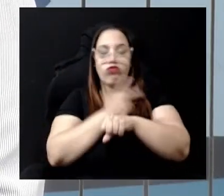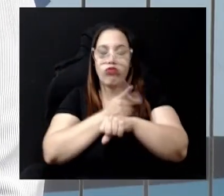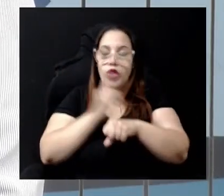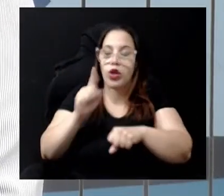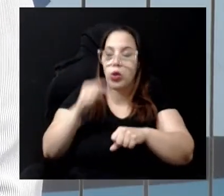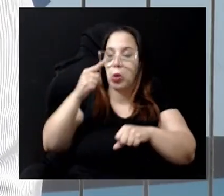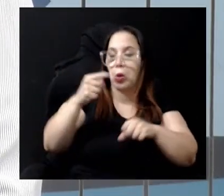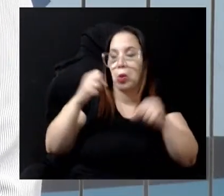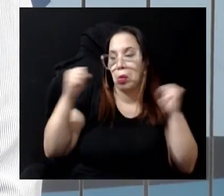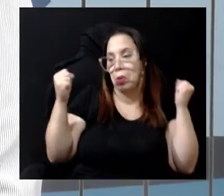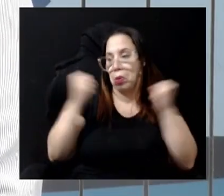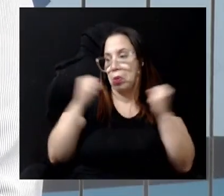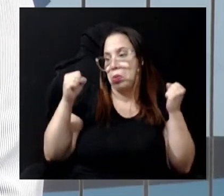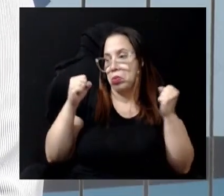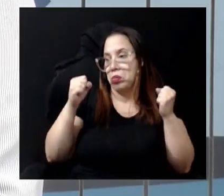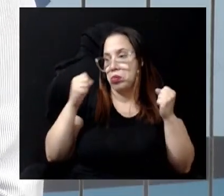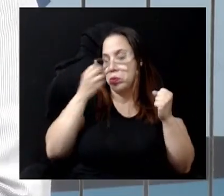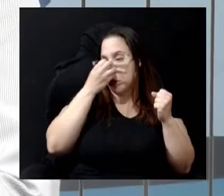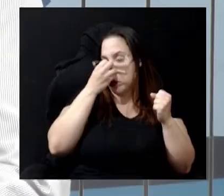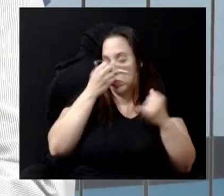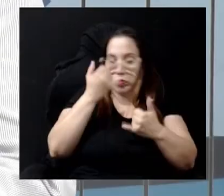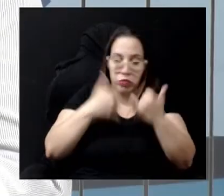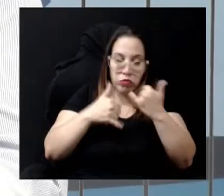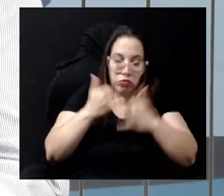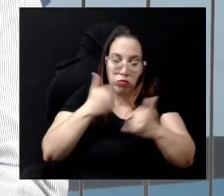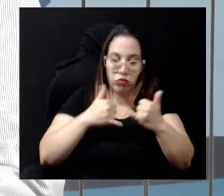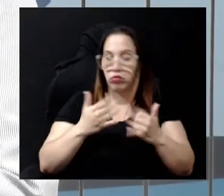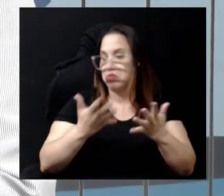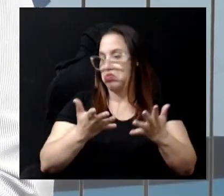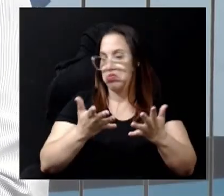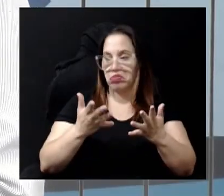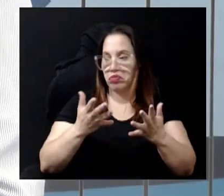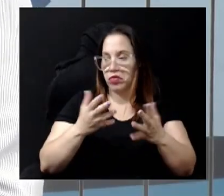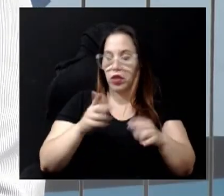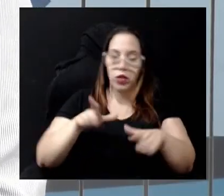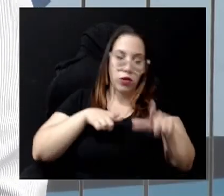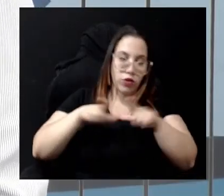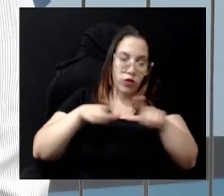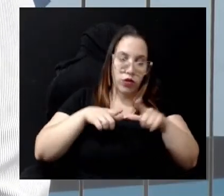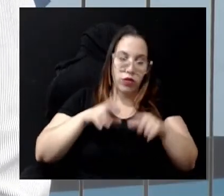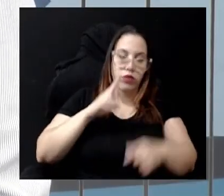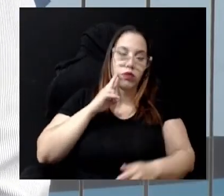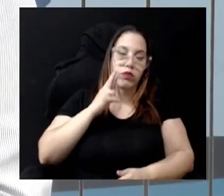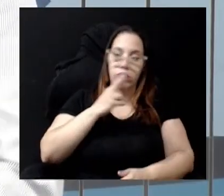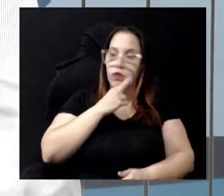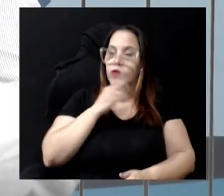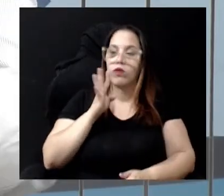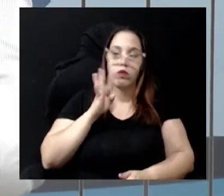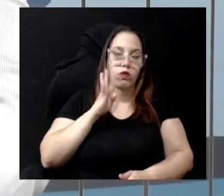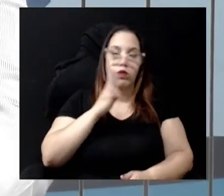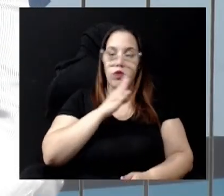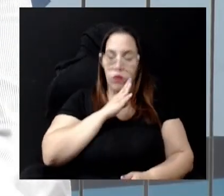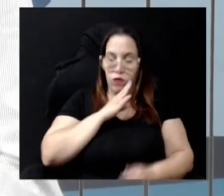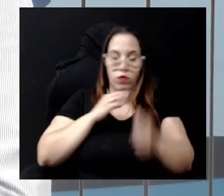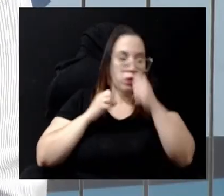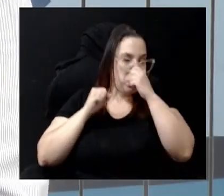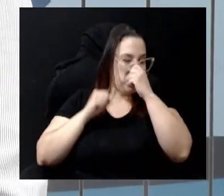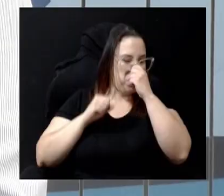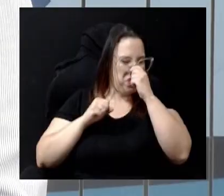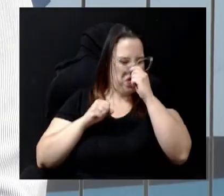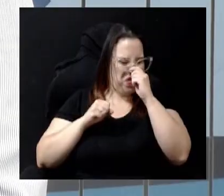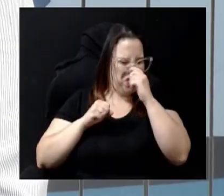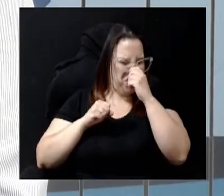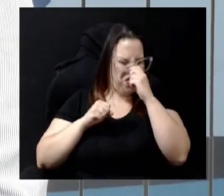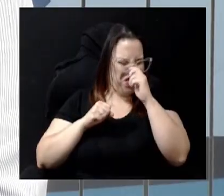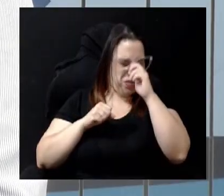ser um lazer, um entretenimento, indo para bares, restaurantes, mas pode ser ir efetivamente trabalhar sua